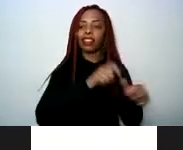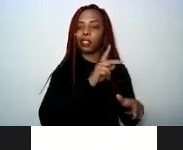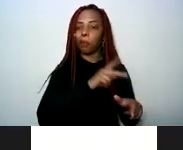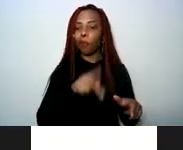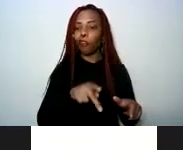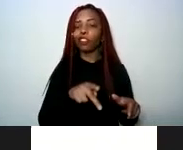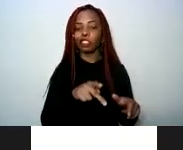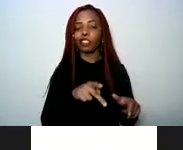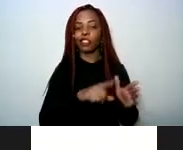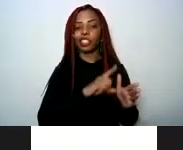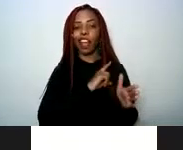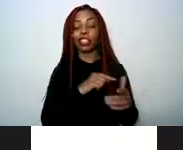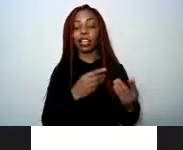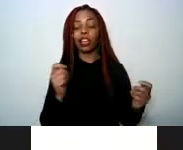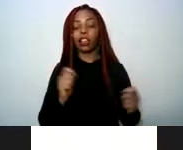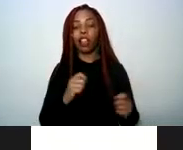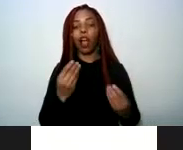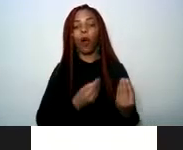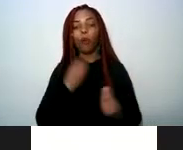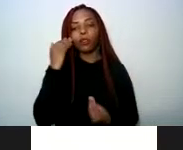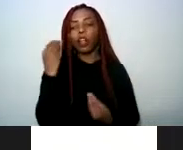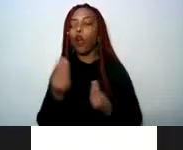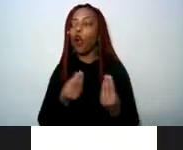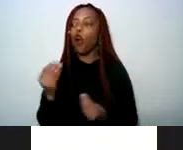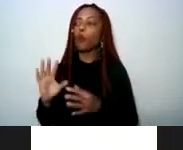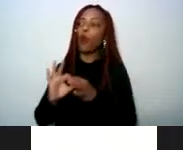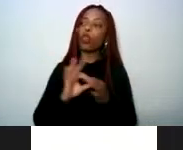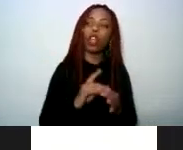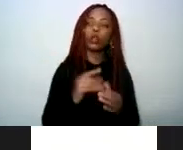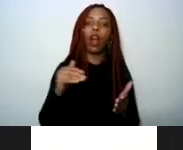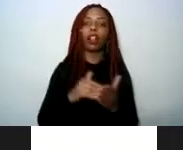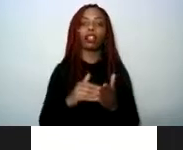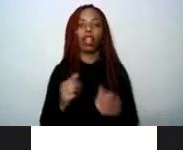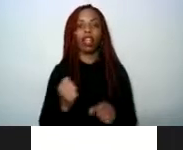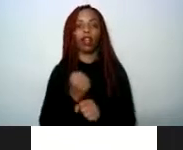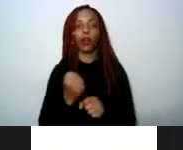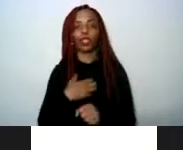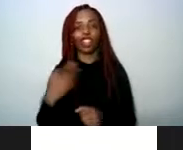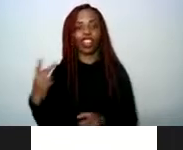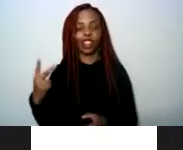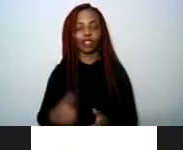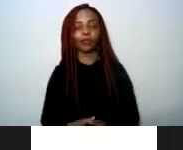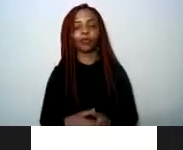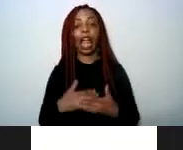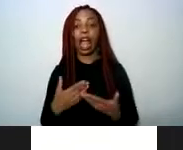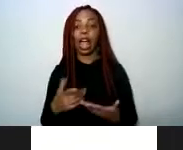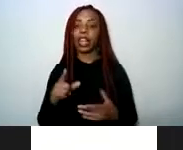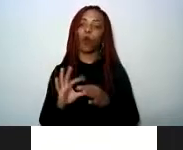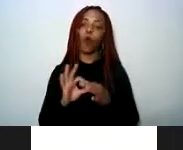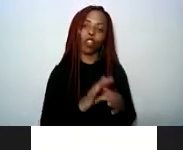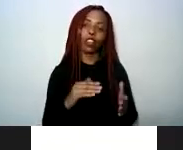que a gente construa essa linha de como ela chegou bom e nesse contexto é o contexto em que a Lina se forma